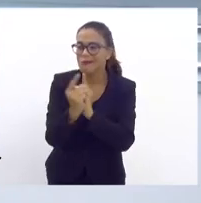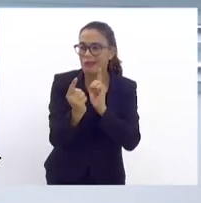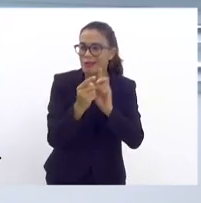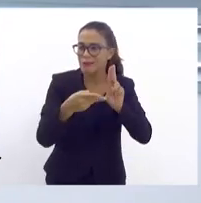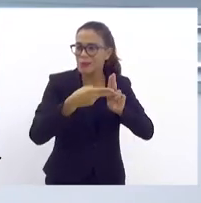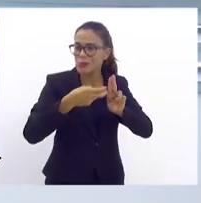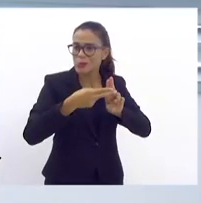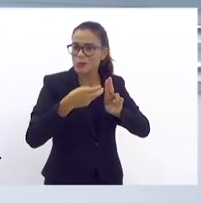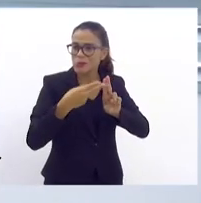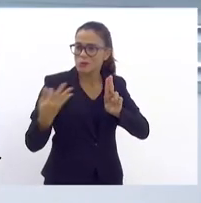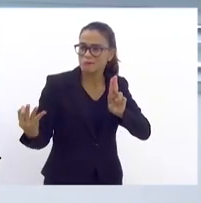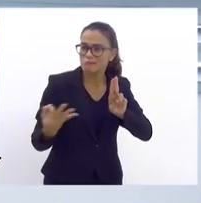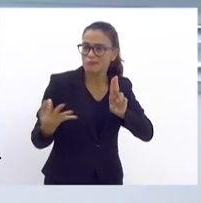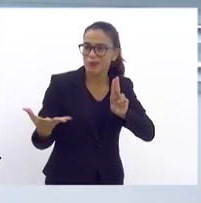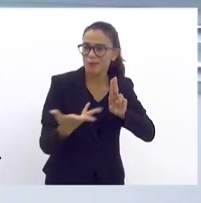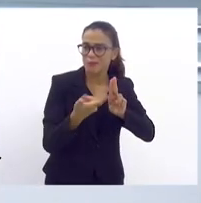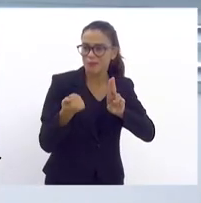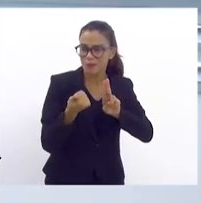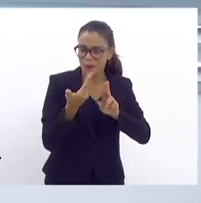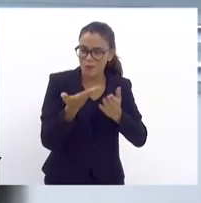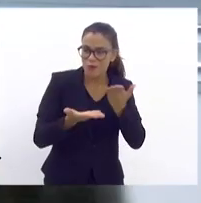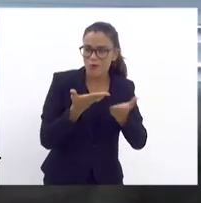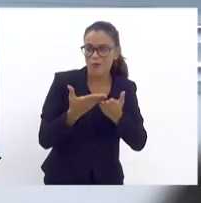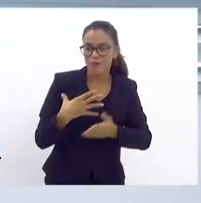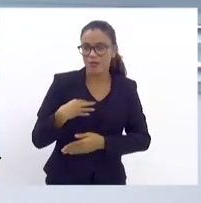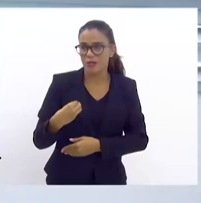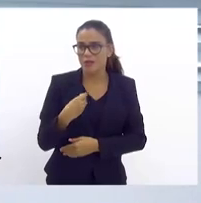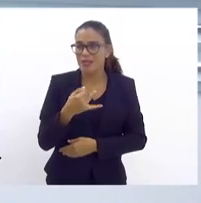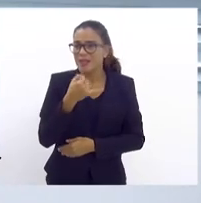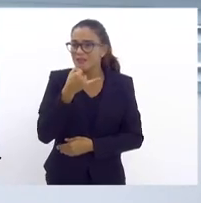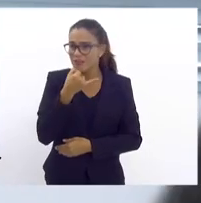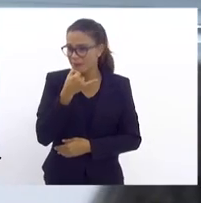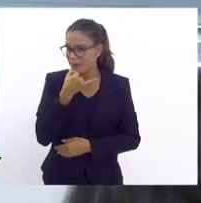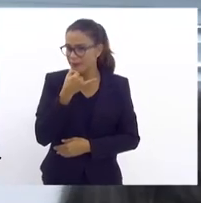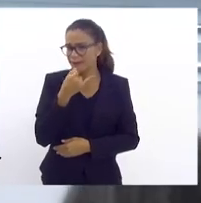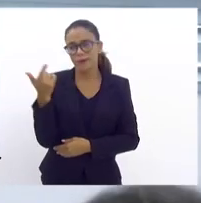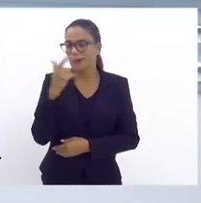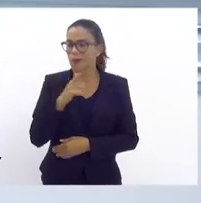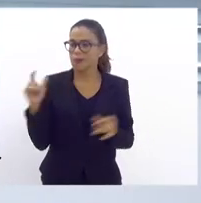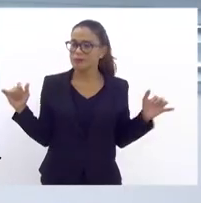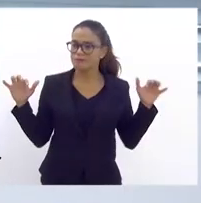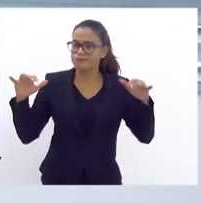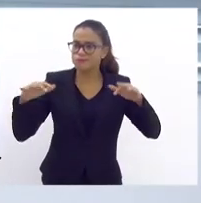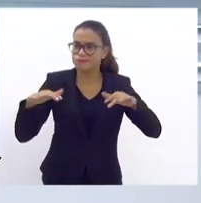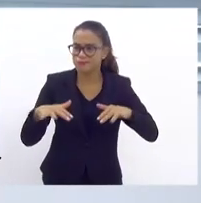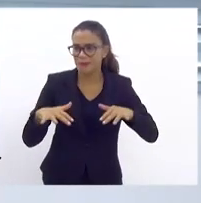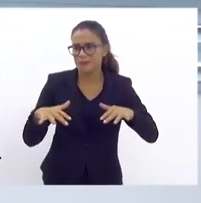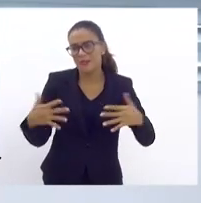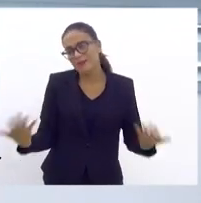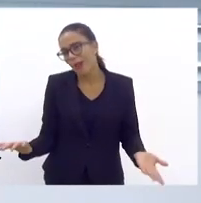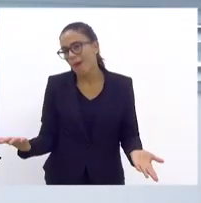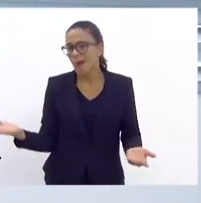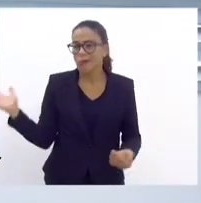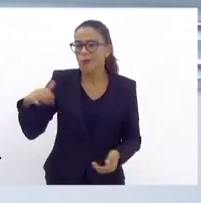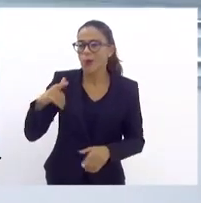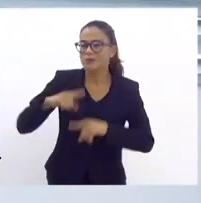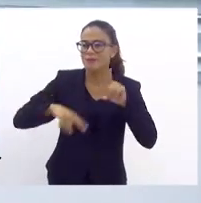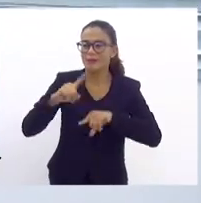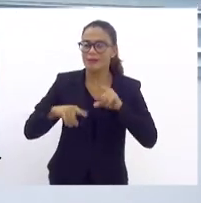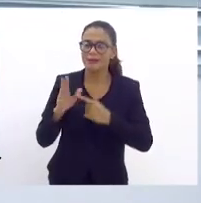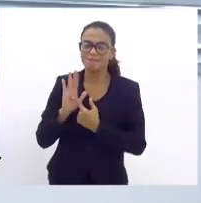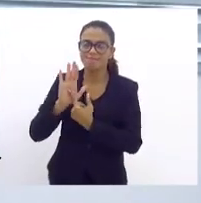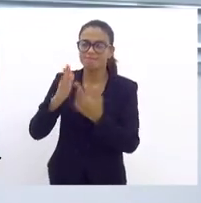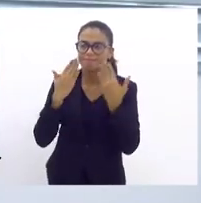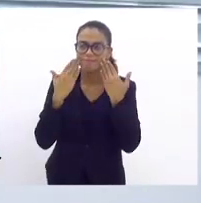ao SUS para os filhos infelizmente eu não conseguia trazer todo mundo então eu prefiro não trazer nenhum material de apresentação